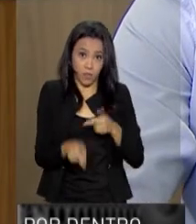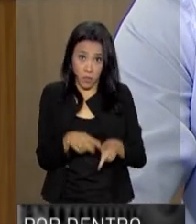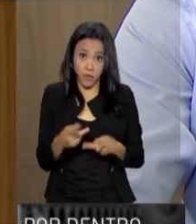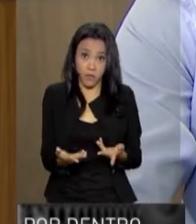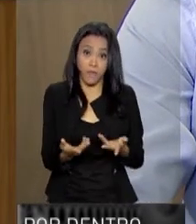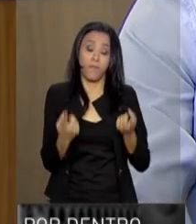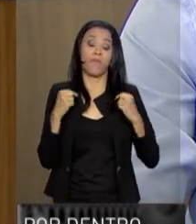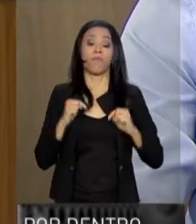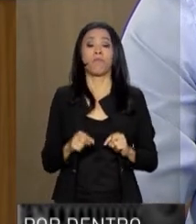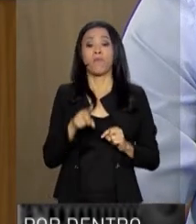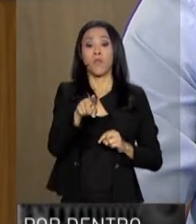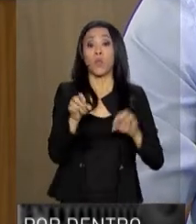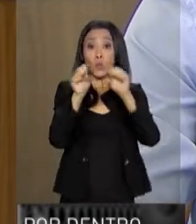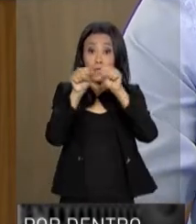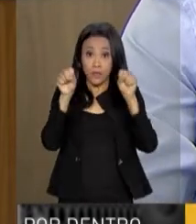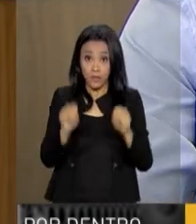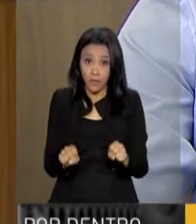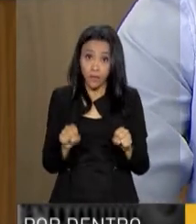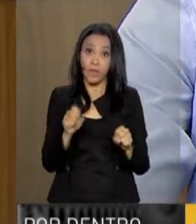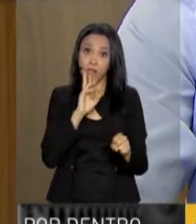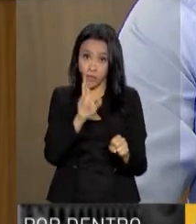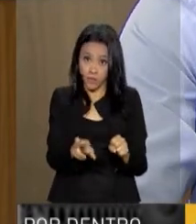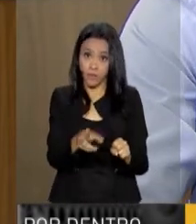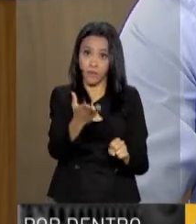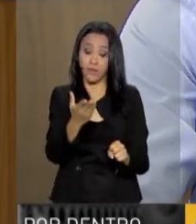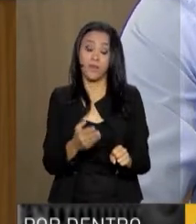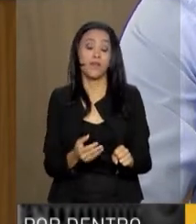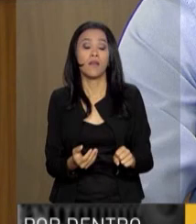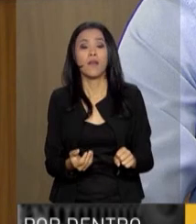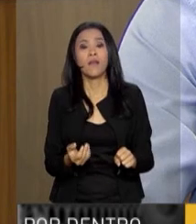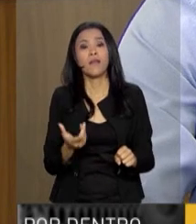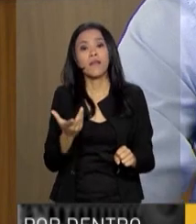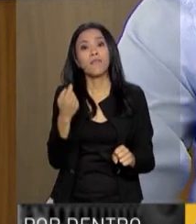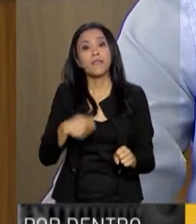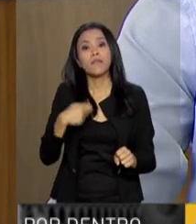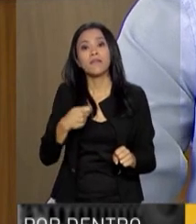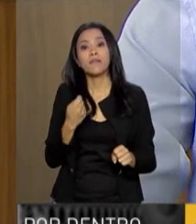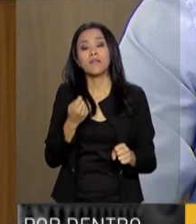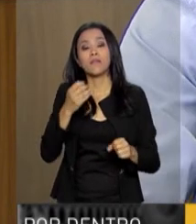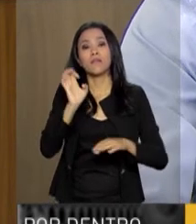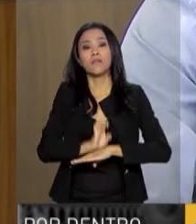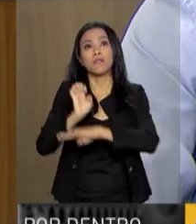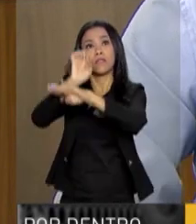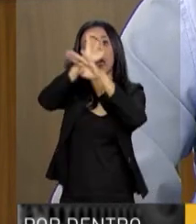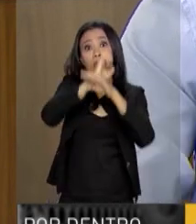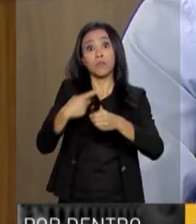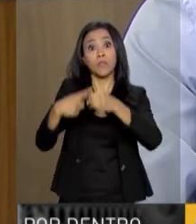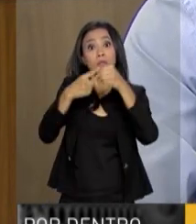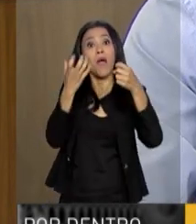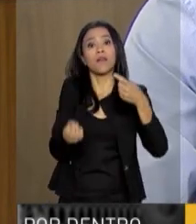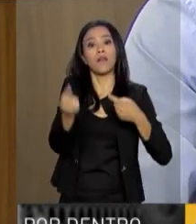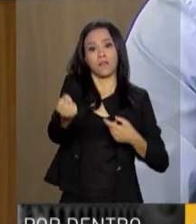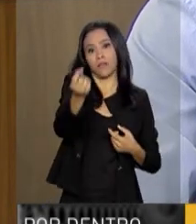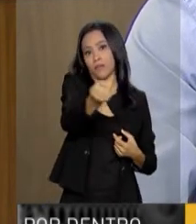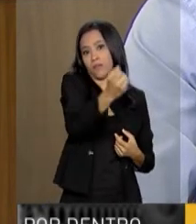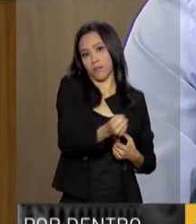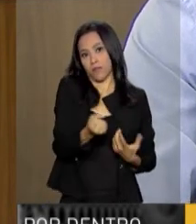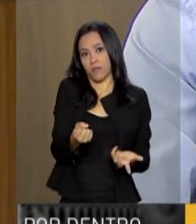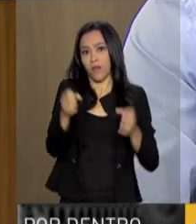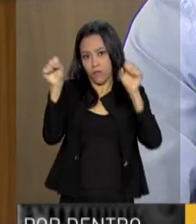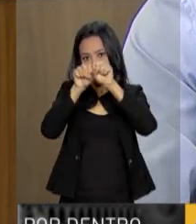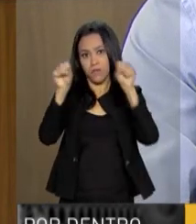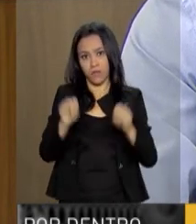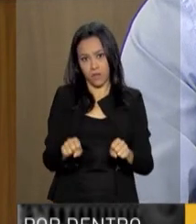é um sistema que requer agora a adesão de estados e municípios a esse modelo de governança